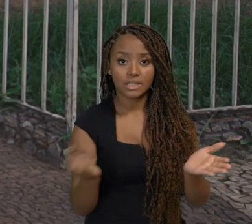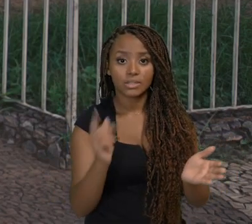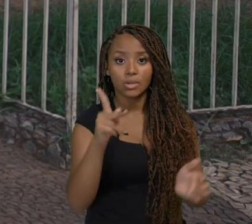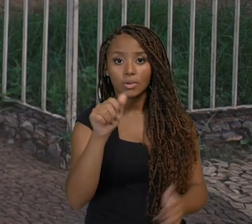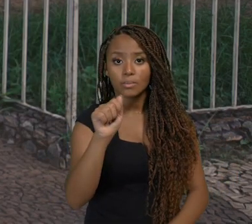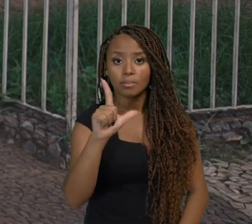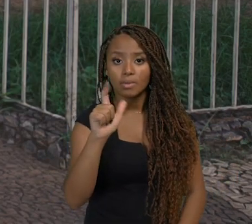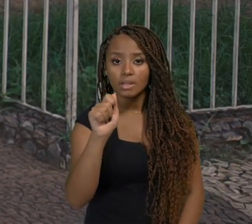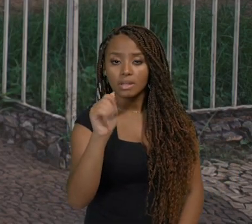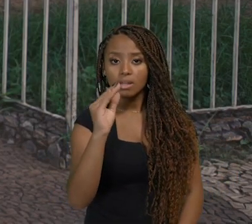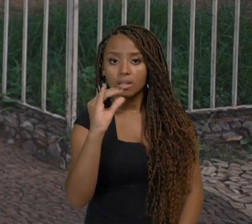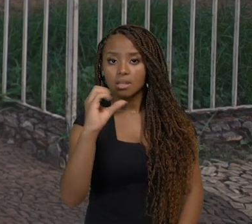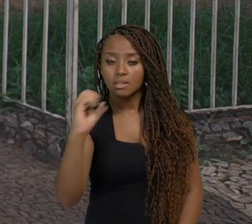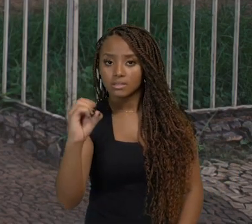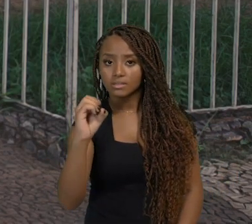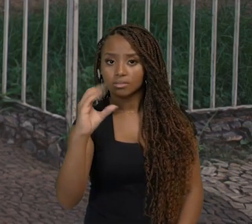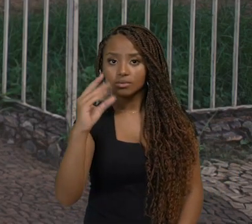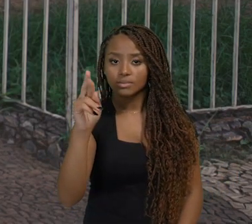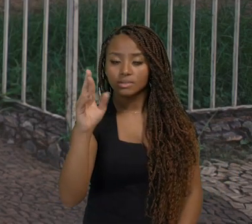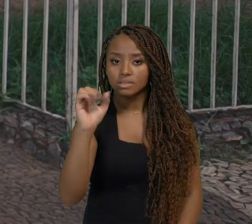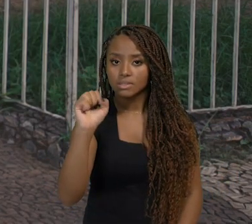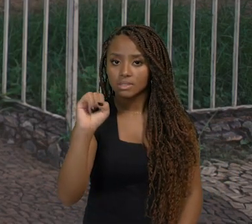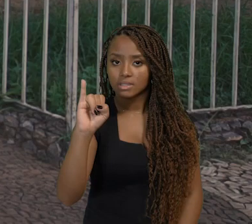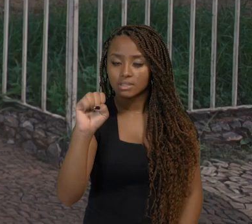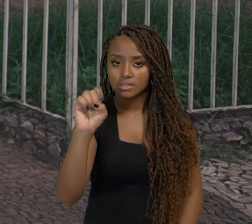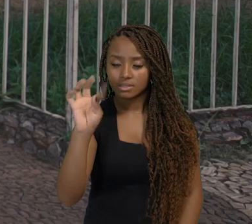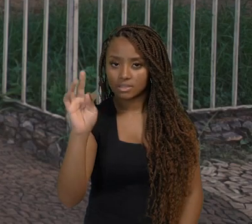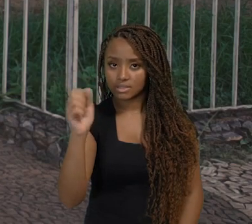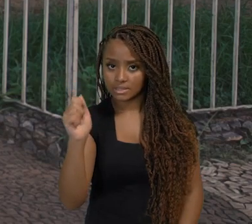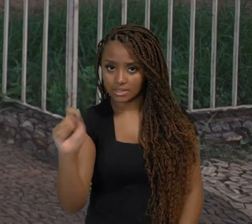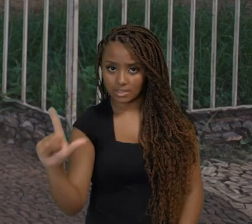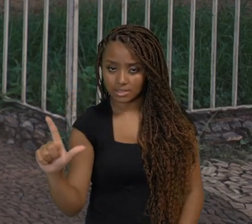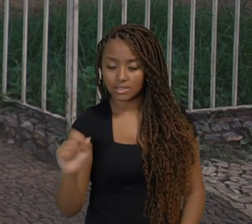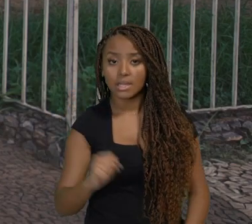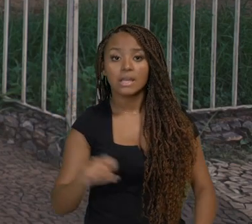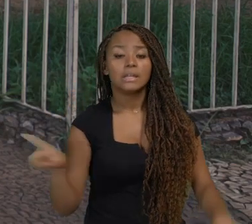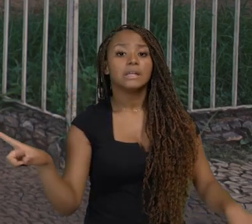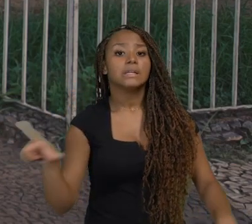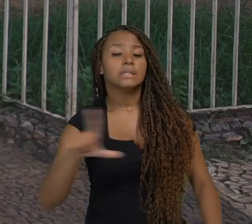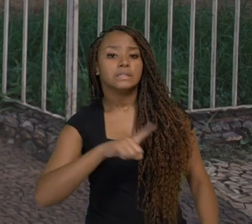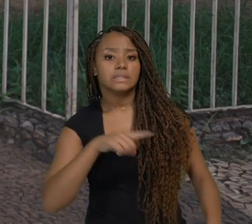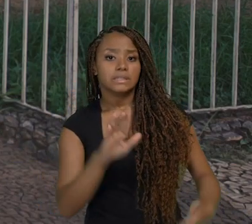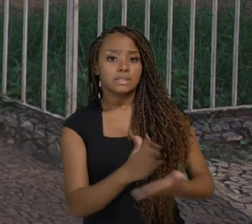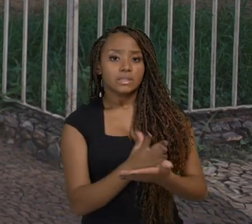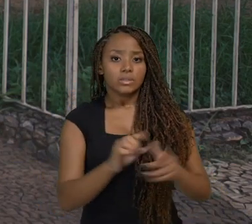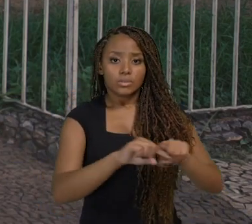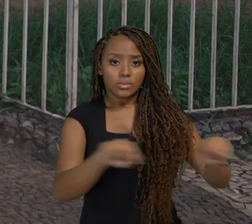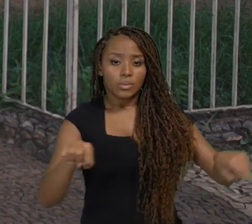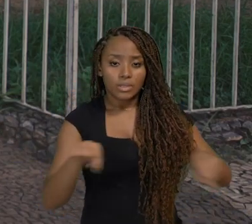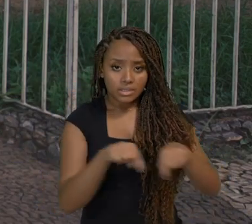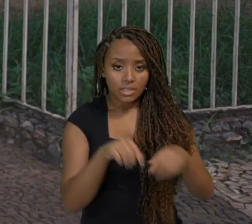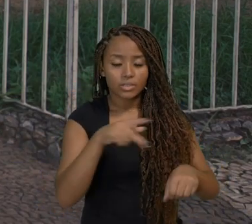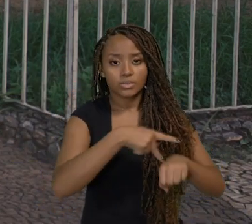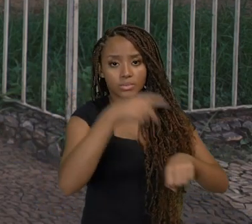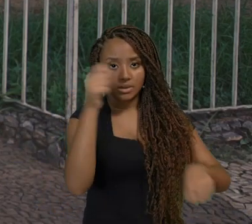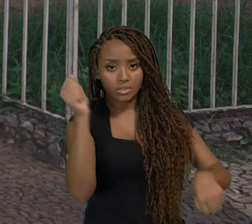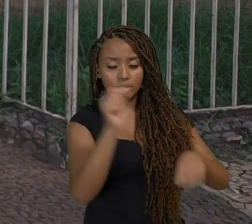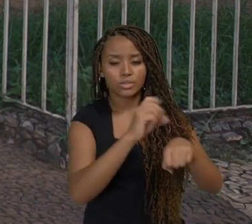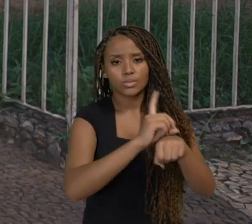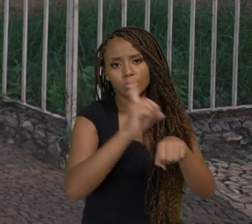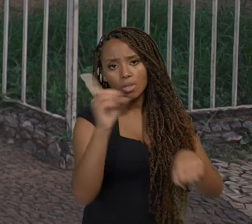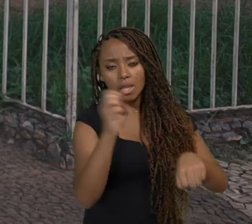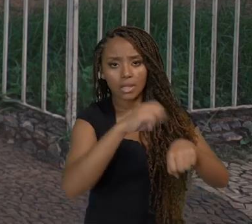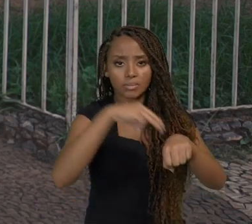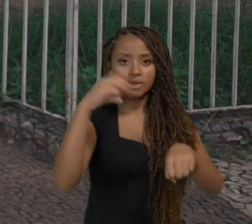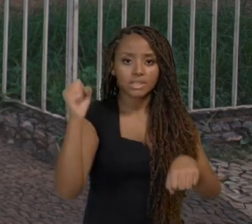É o Palácio dos Cristais. Aqui ocorrem algumas aulas da pós-graduação, doutorado, mestrado e, principalmente, o projeto